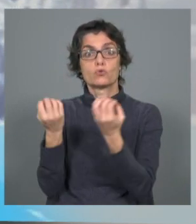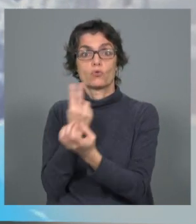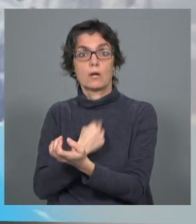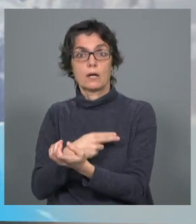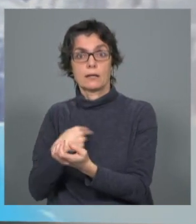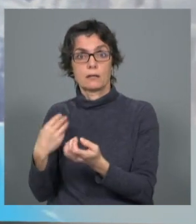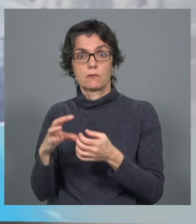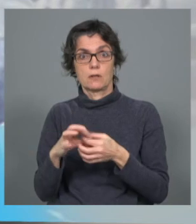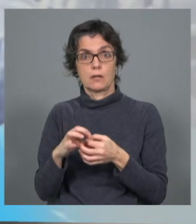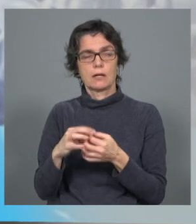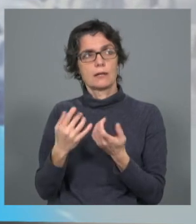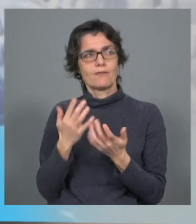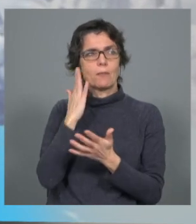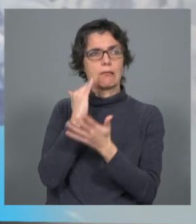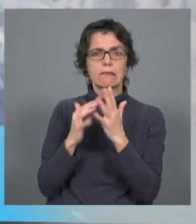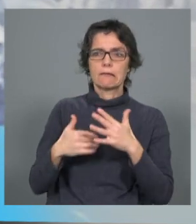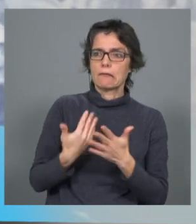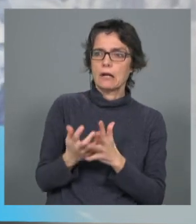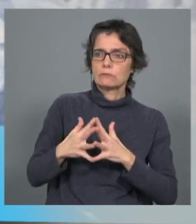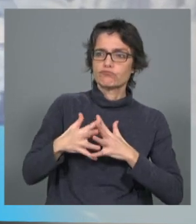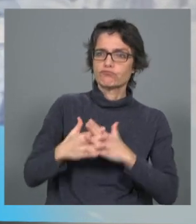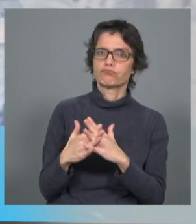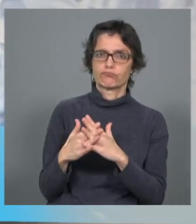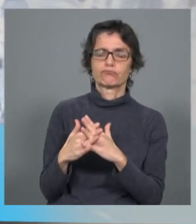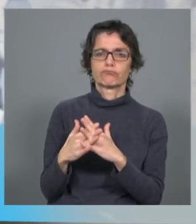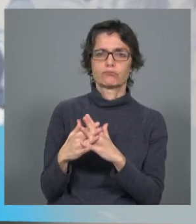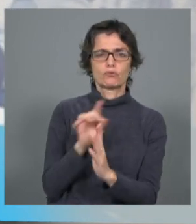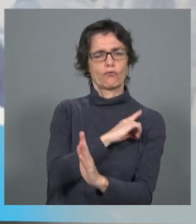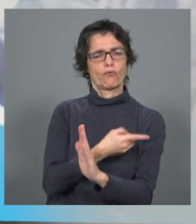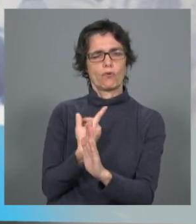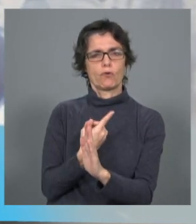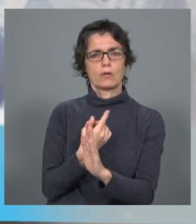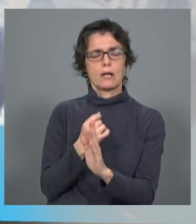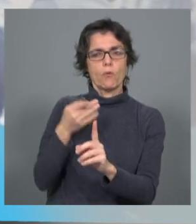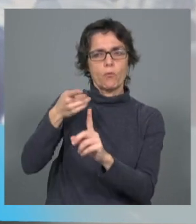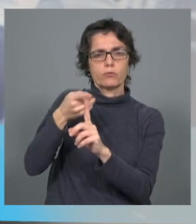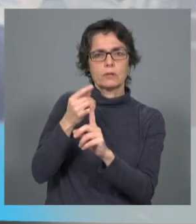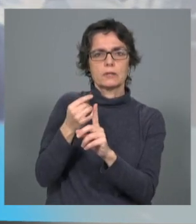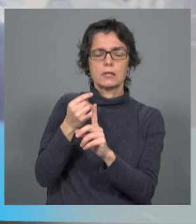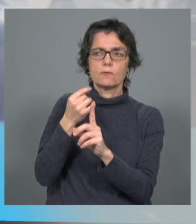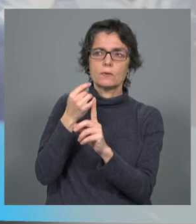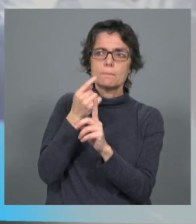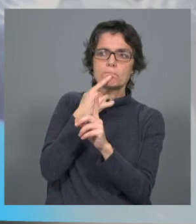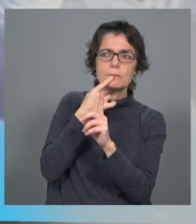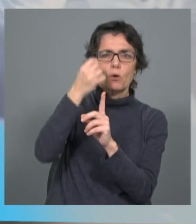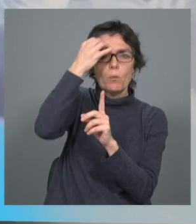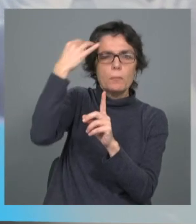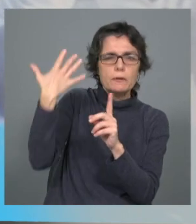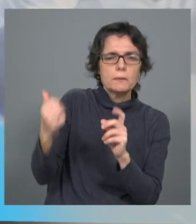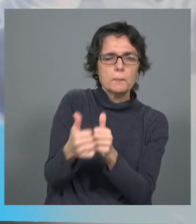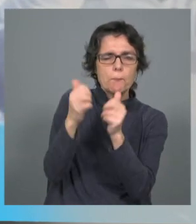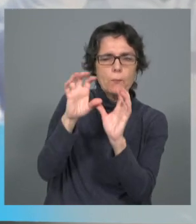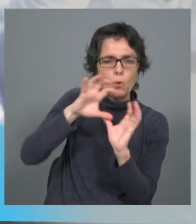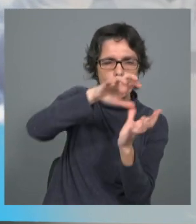digamos assim, aquela estrutura capaz de nos ajudar a fazer a leitura do mundo e o discernimento